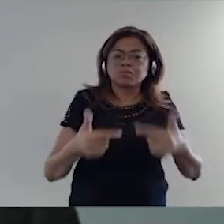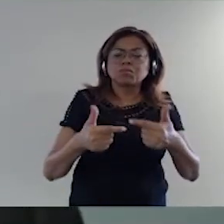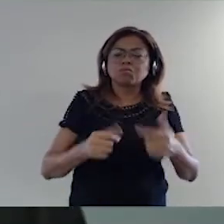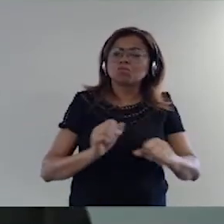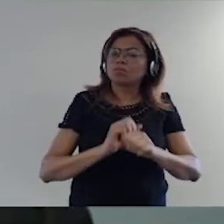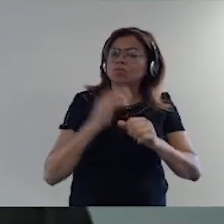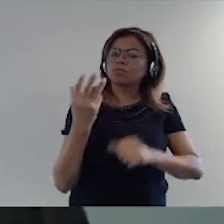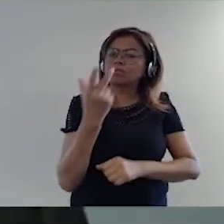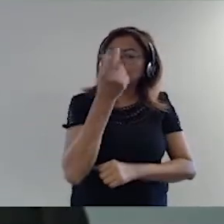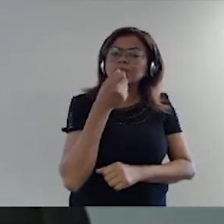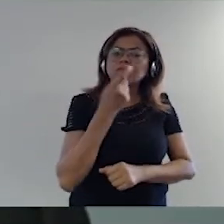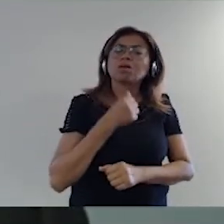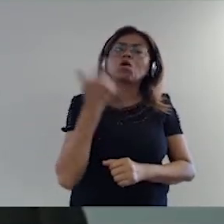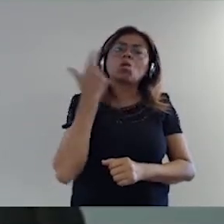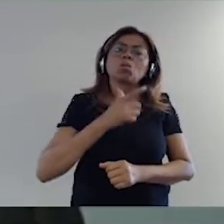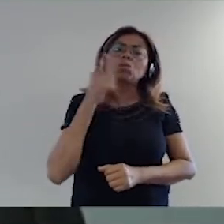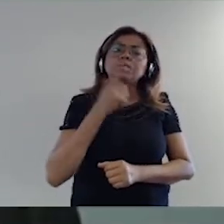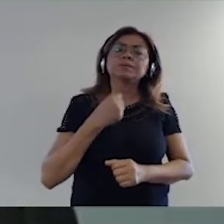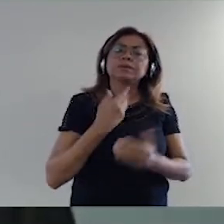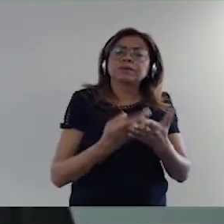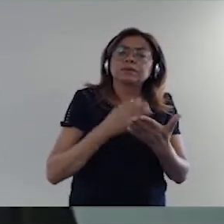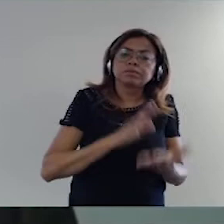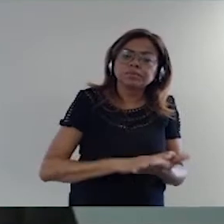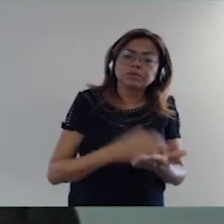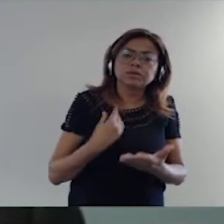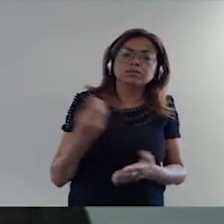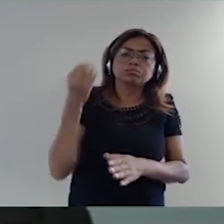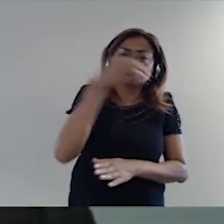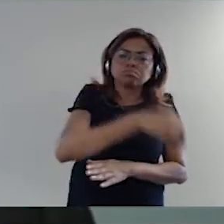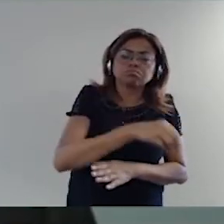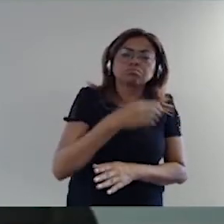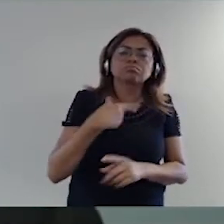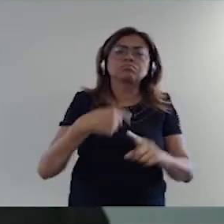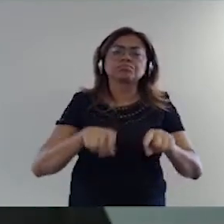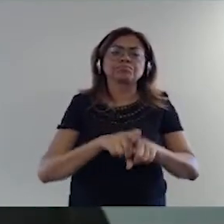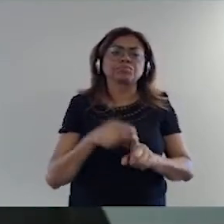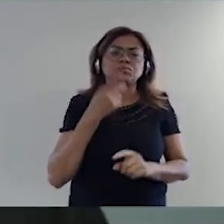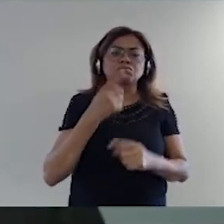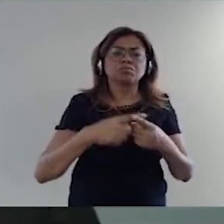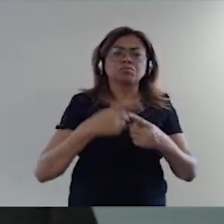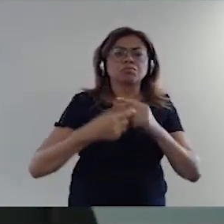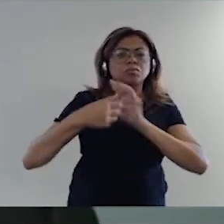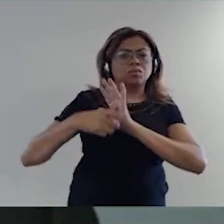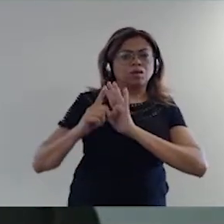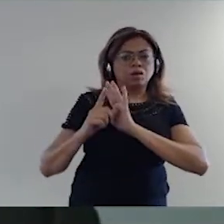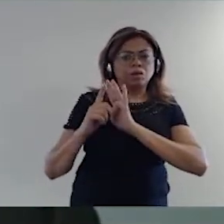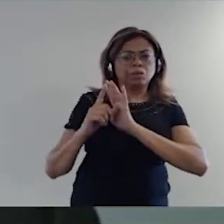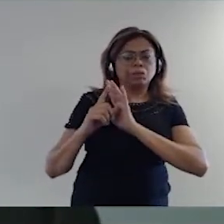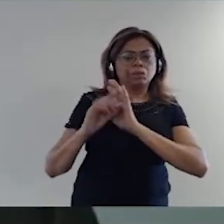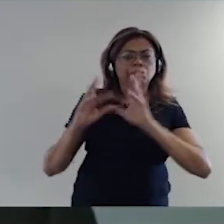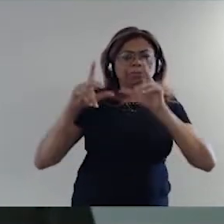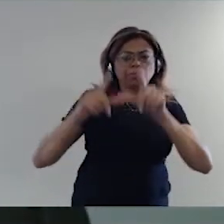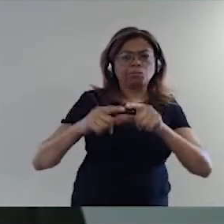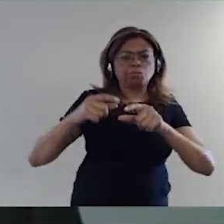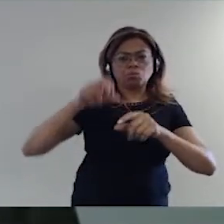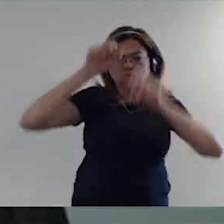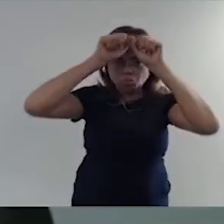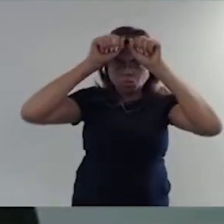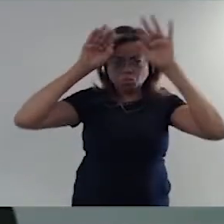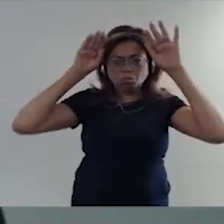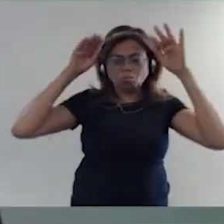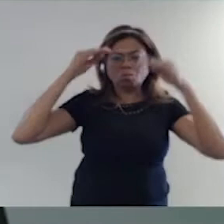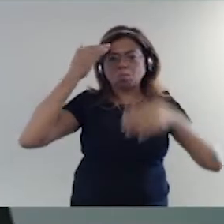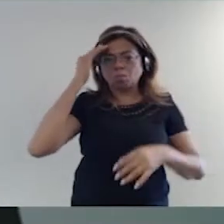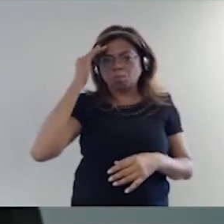gloriosa para conseguir essa interpretação, já que, infelizmente, não era pacífico em todos os tribunais, em todas as